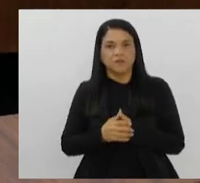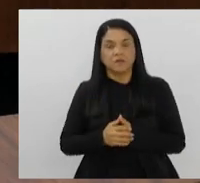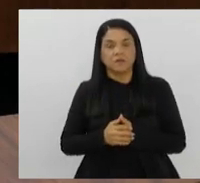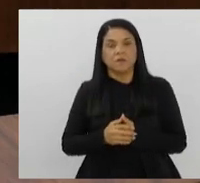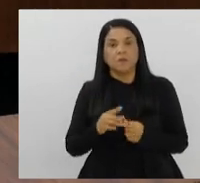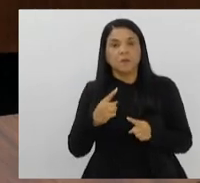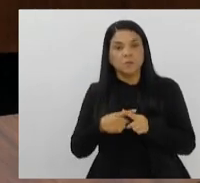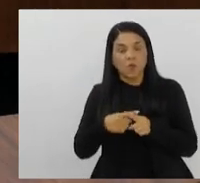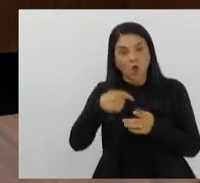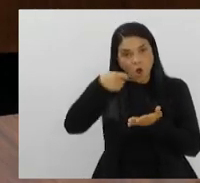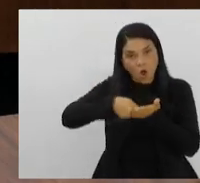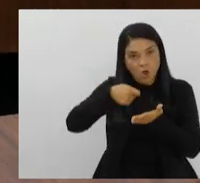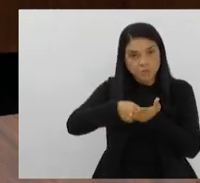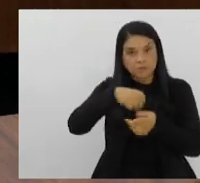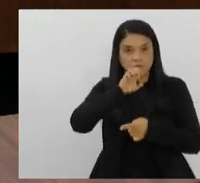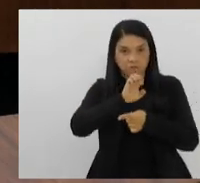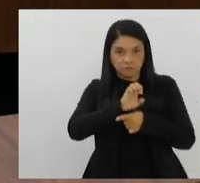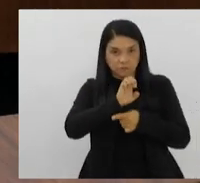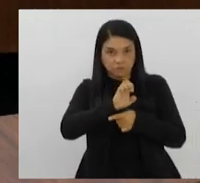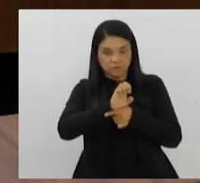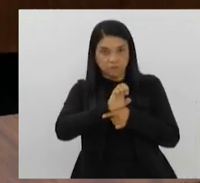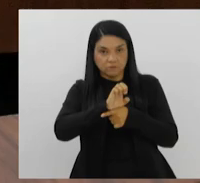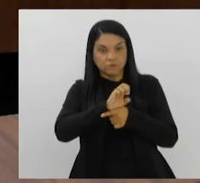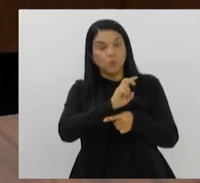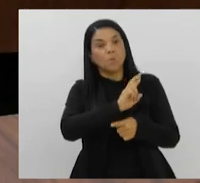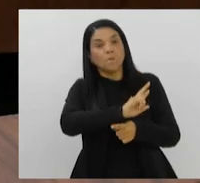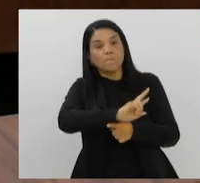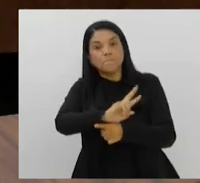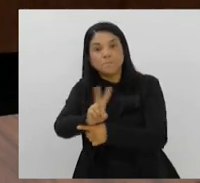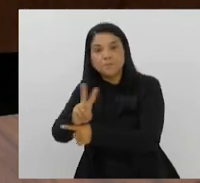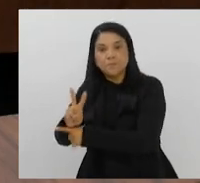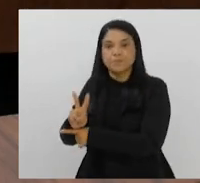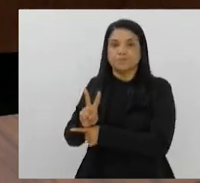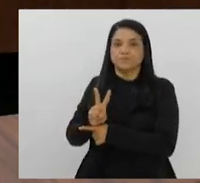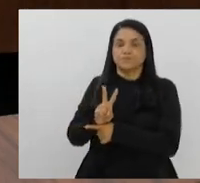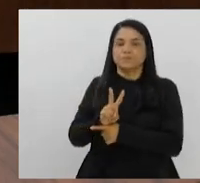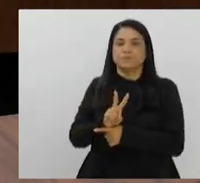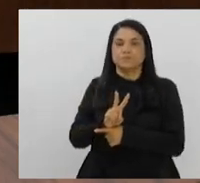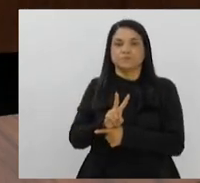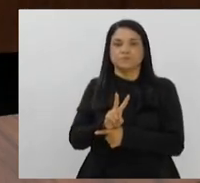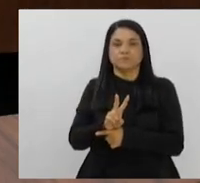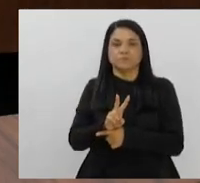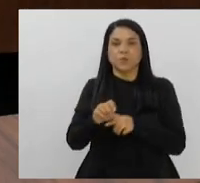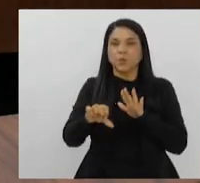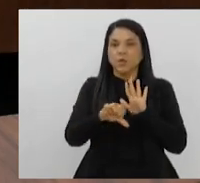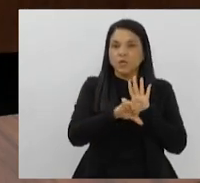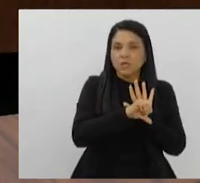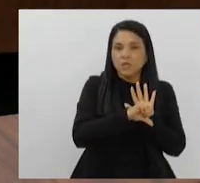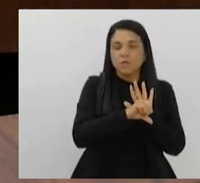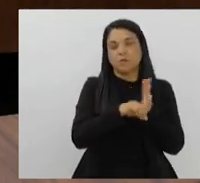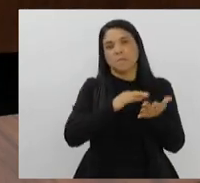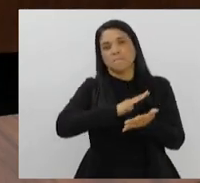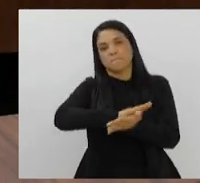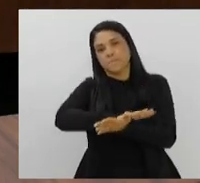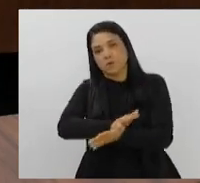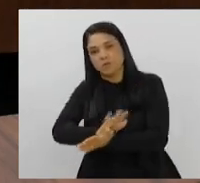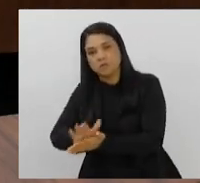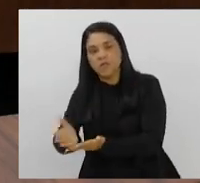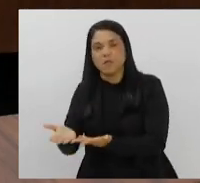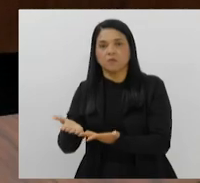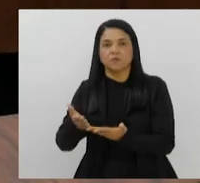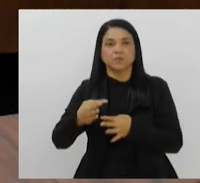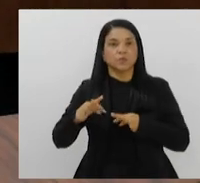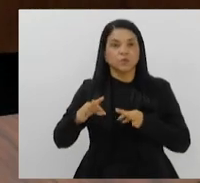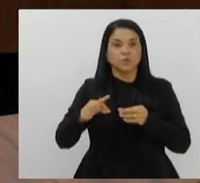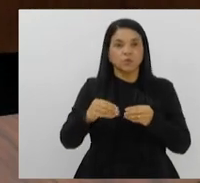Porque é obrigação do Estado é proteger de vandalismo, de preconceito,